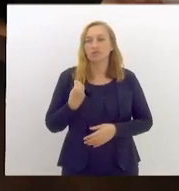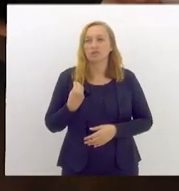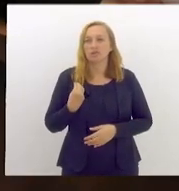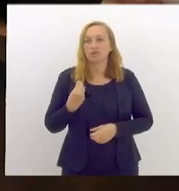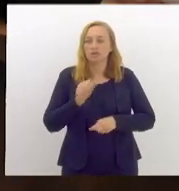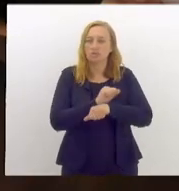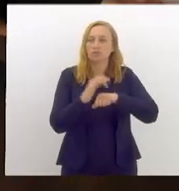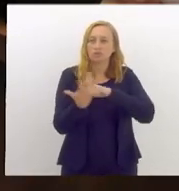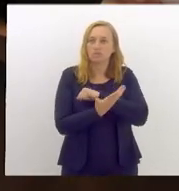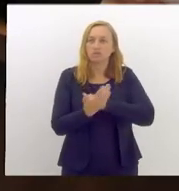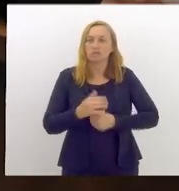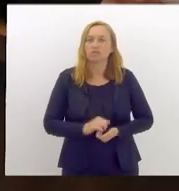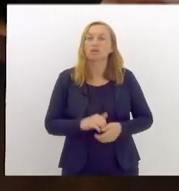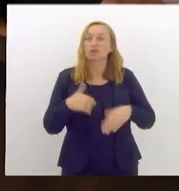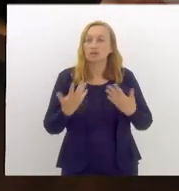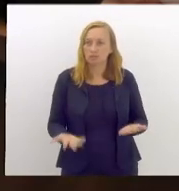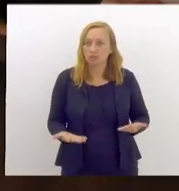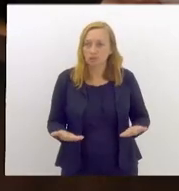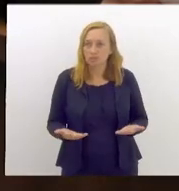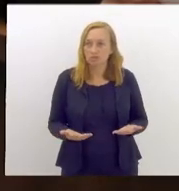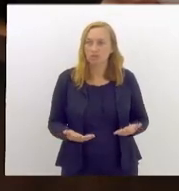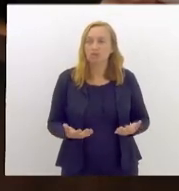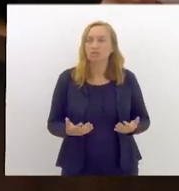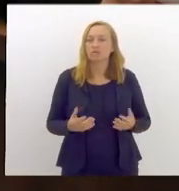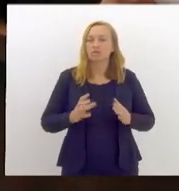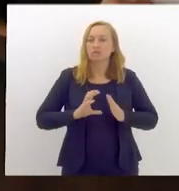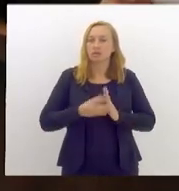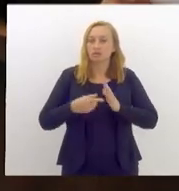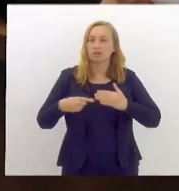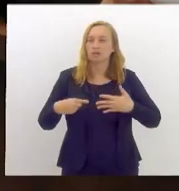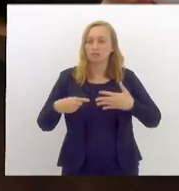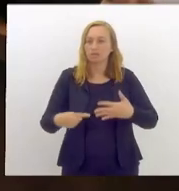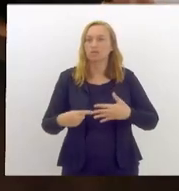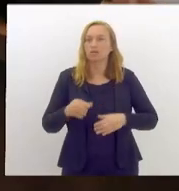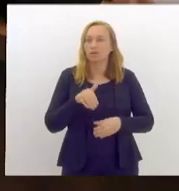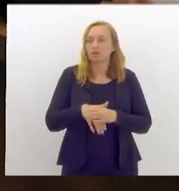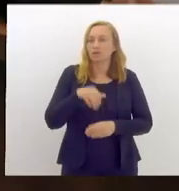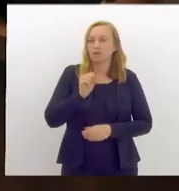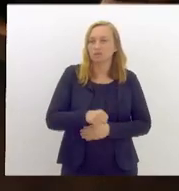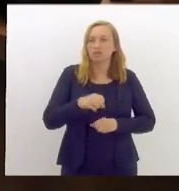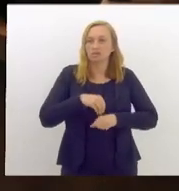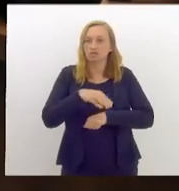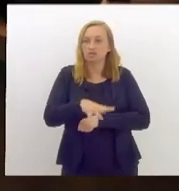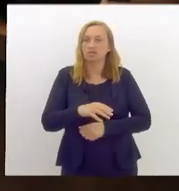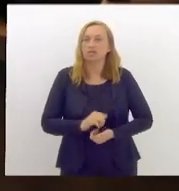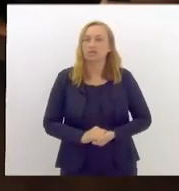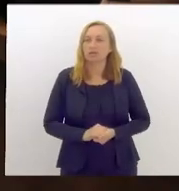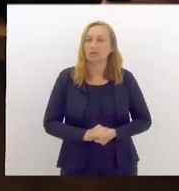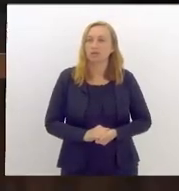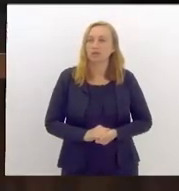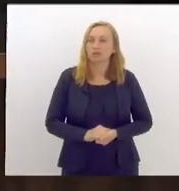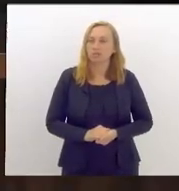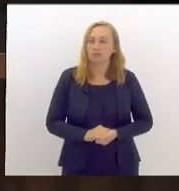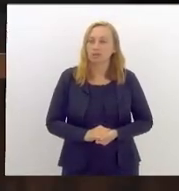para covid-19 Então a nossa bancada pede o voto sim ao destaque